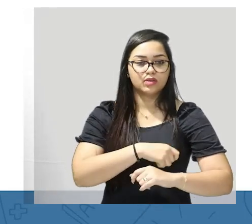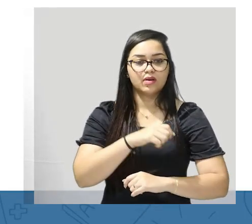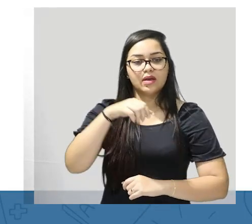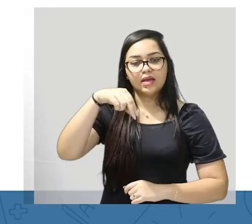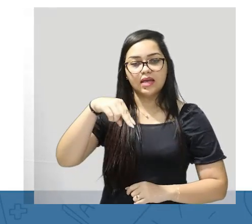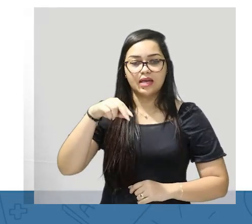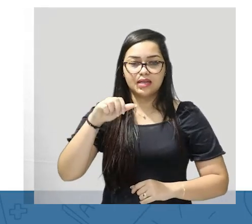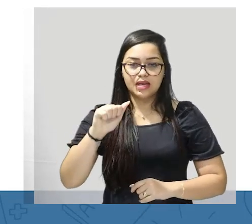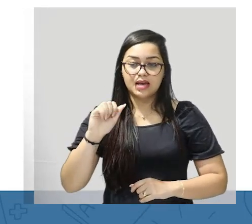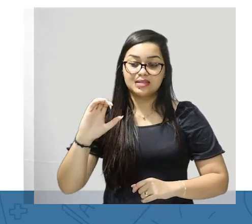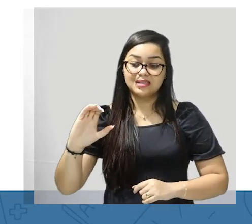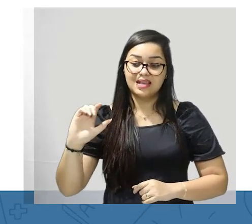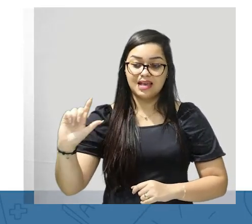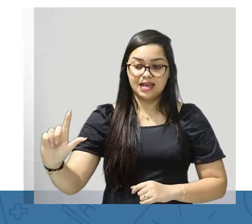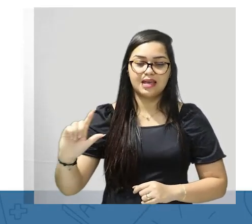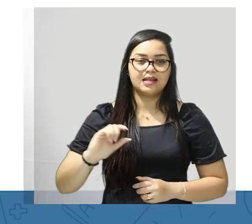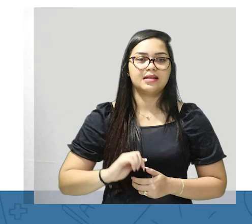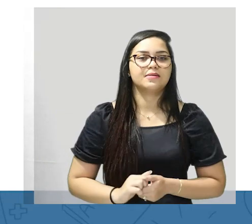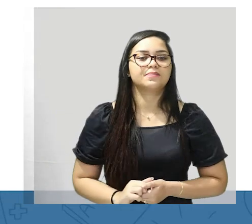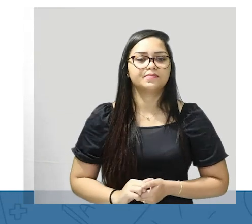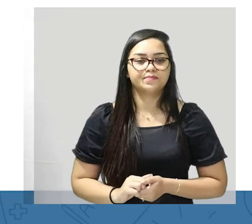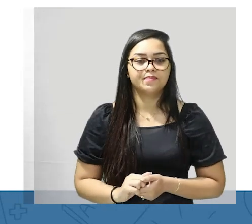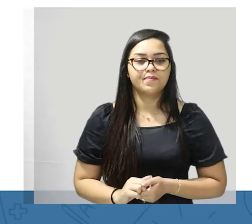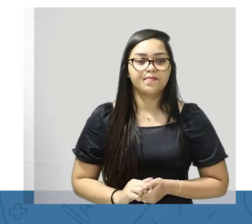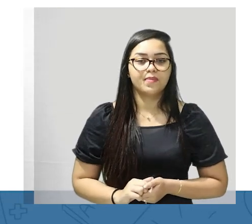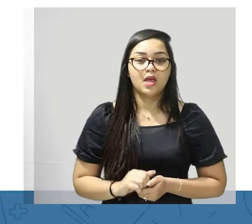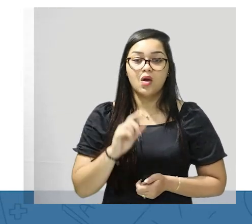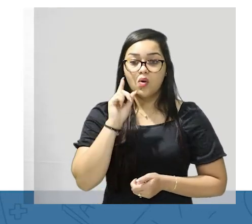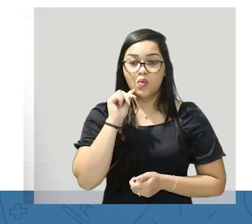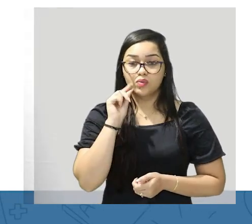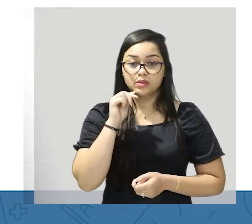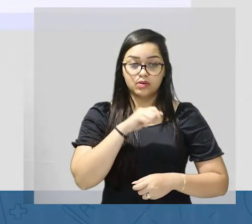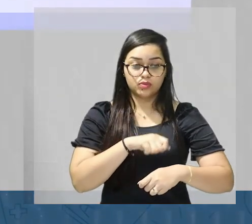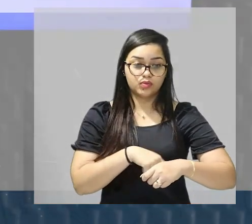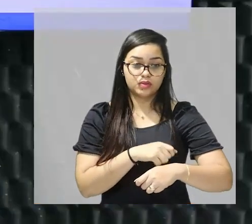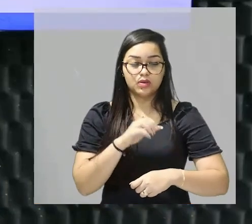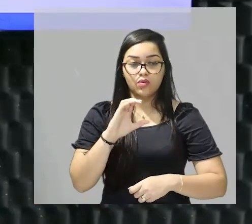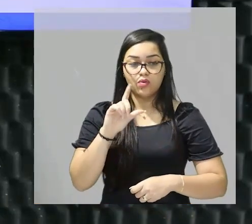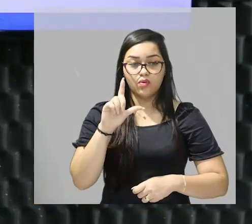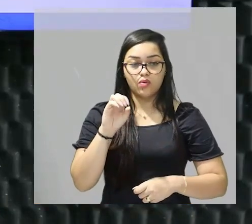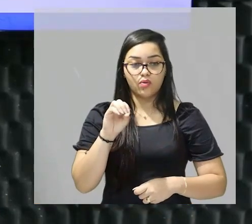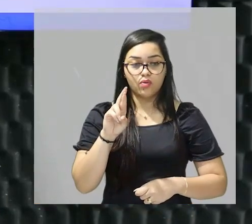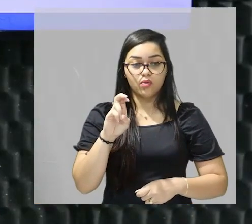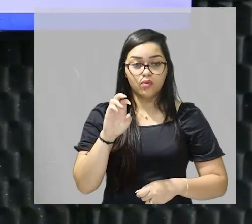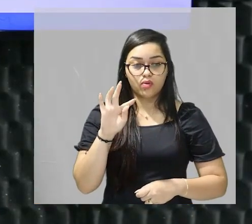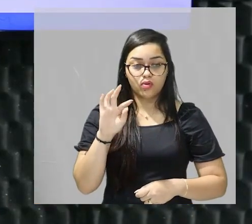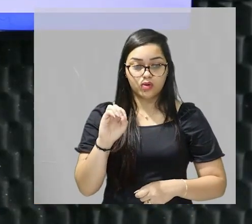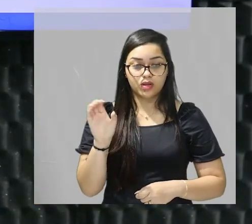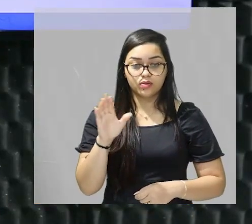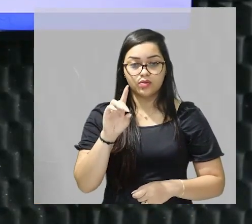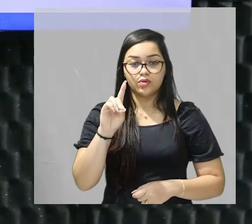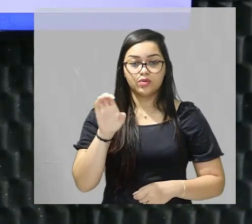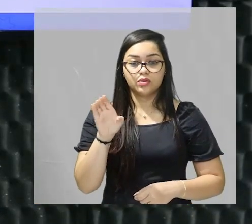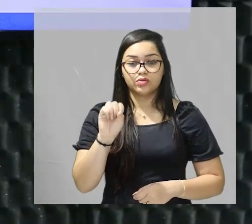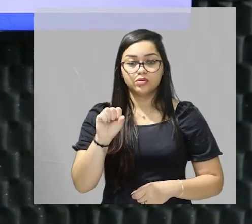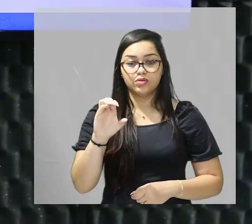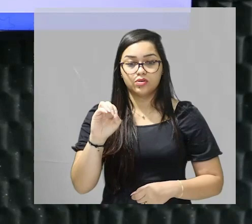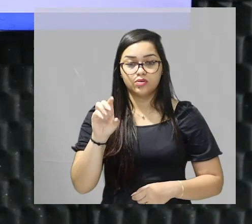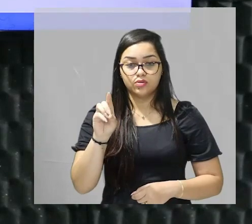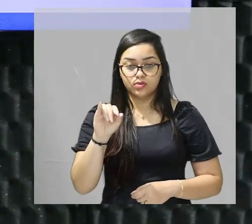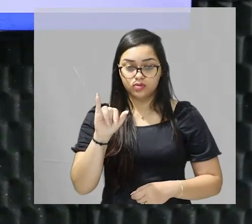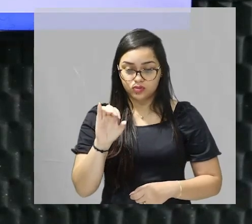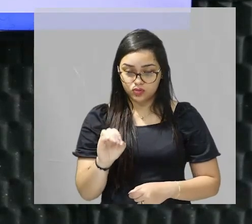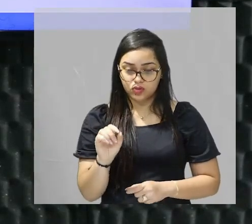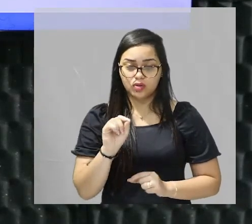NaCl, né? O sal de cozinha, o cloreto de sódio, ele é um composto iônico, um